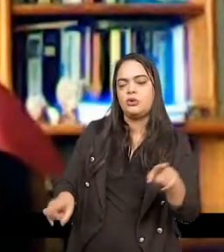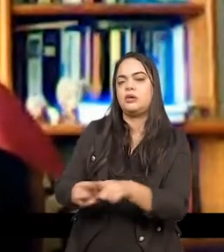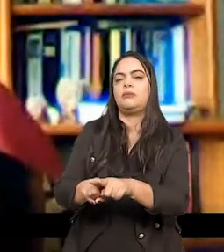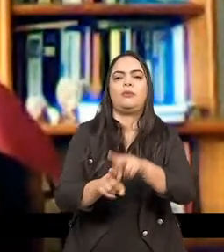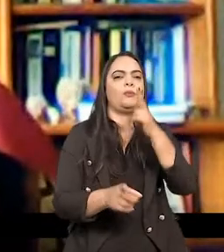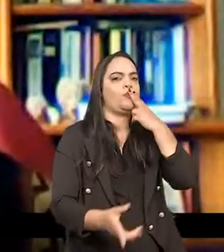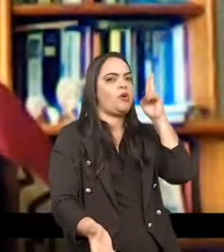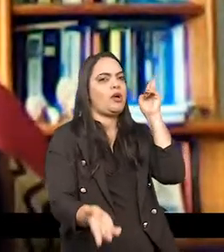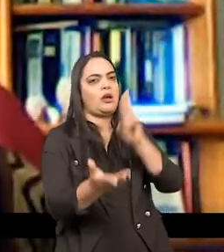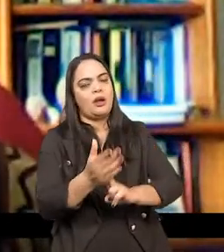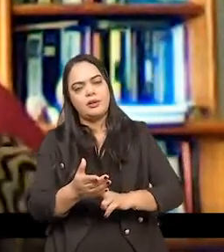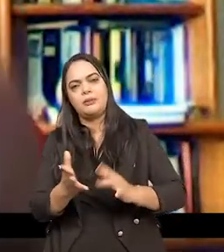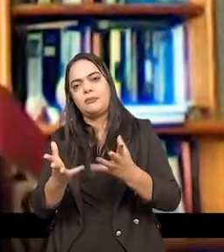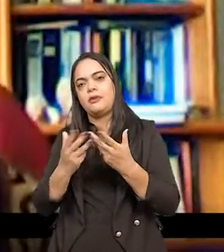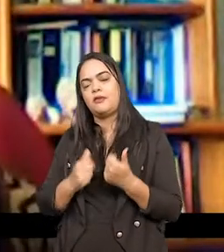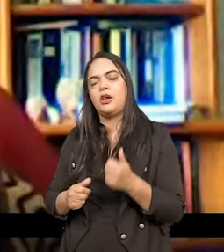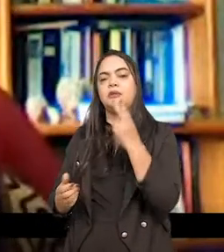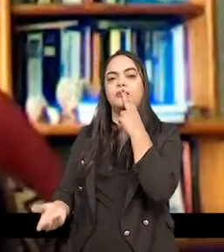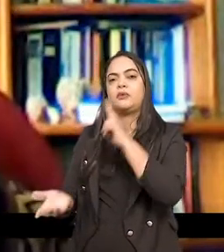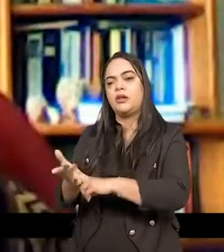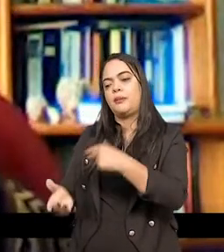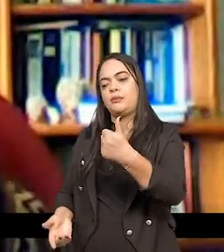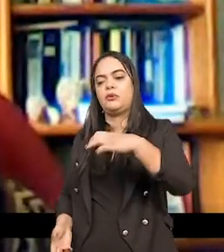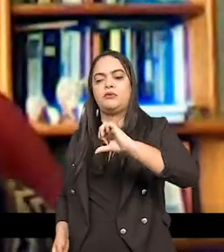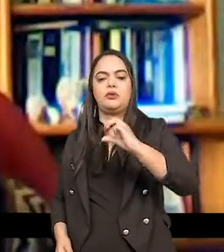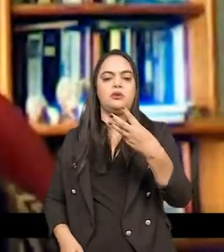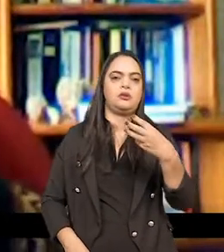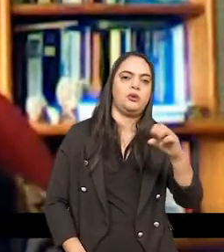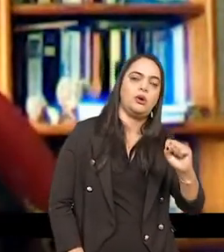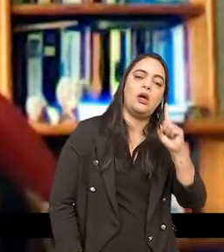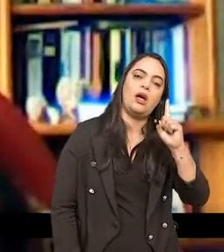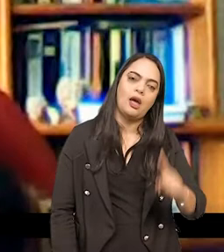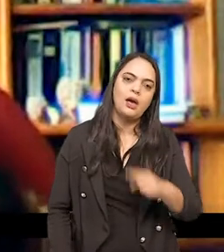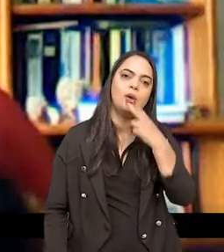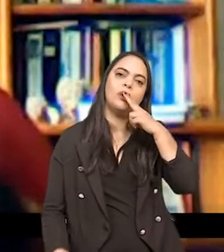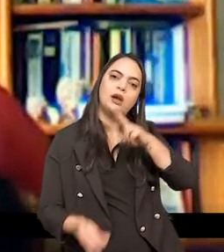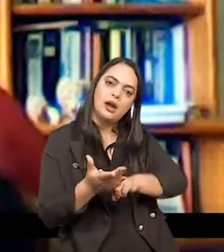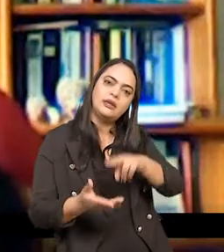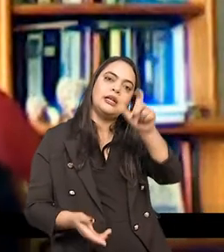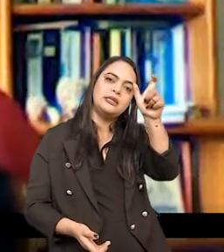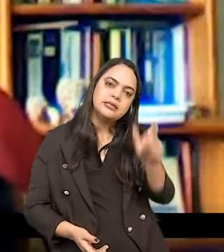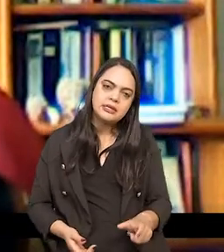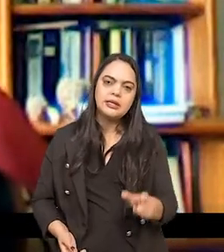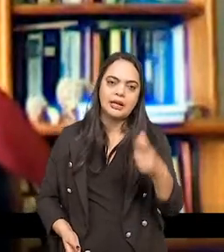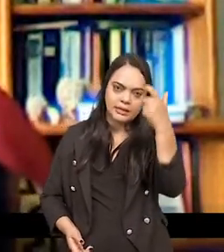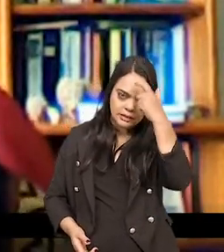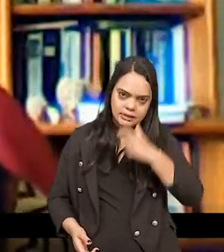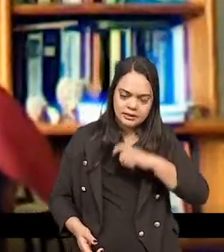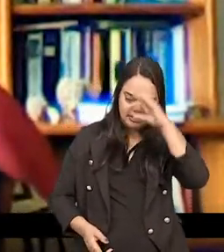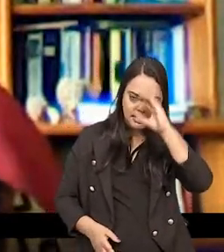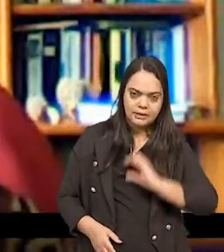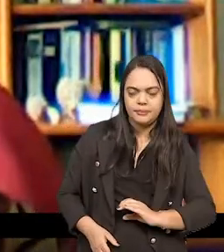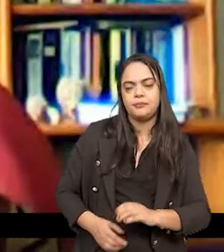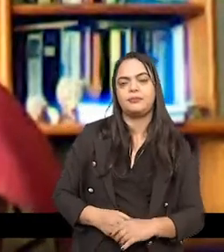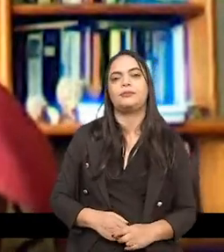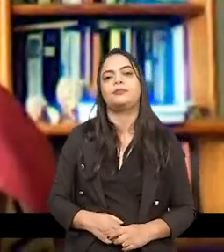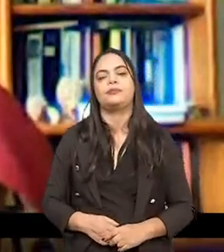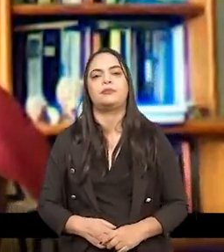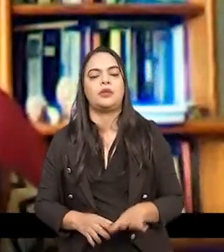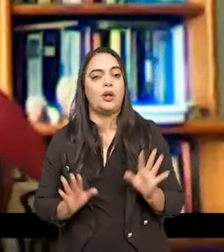de 1988, que é uma carta cidadã. A nossa questão agora, infelizmente, não é a questão das leis,